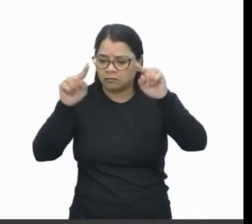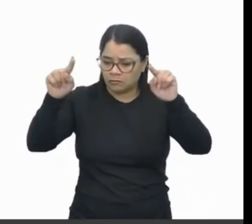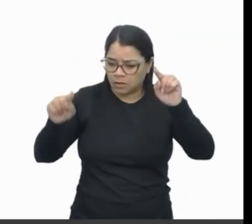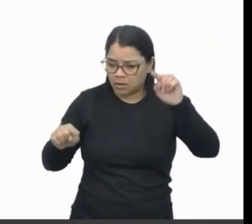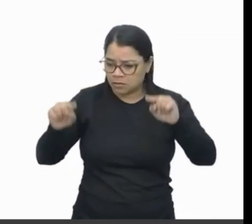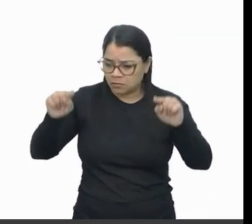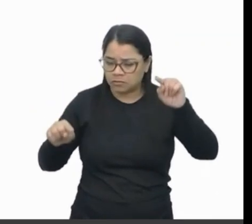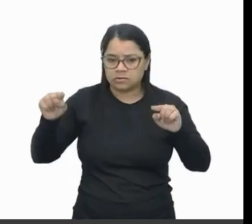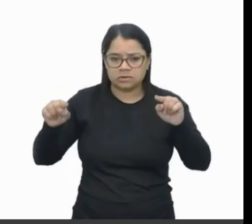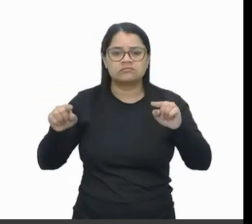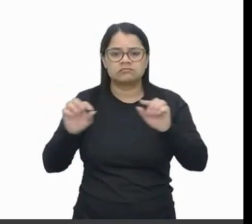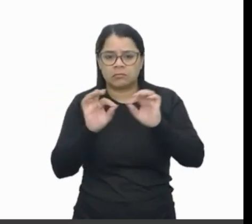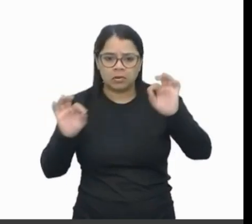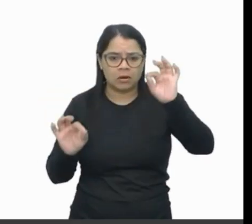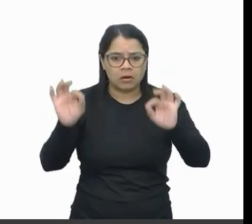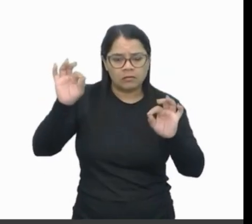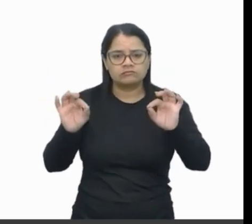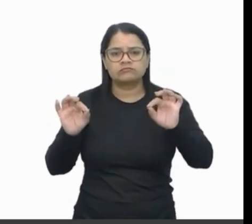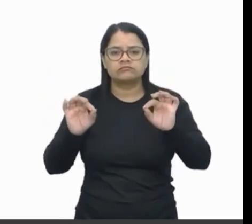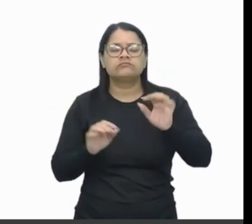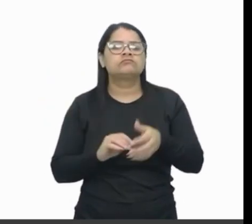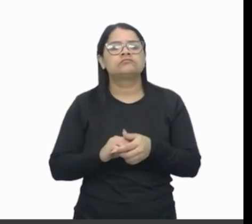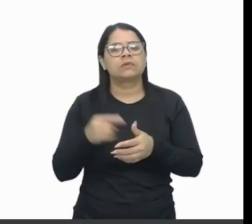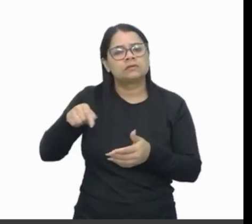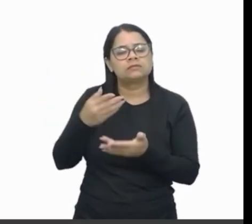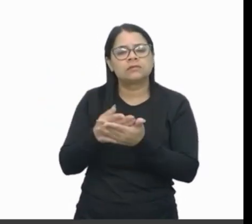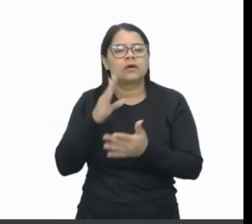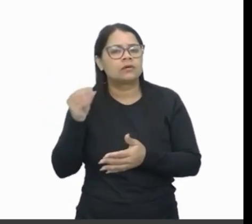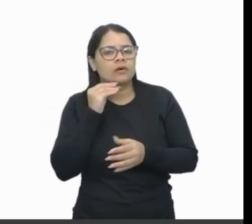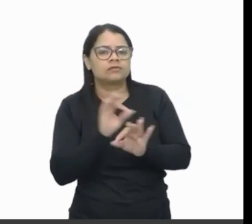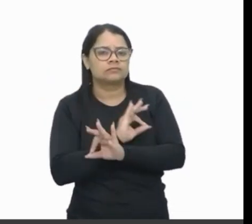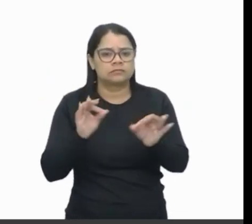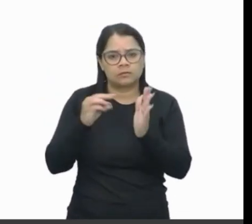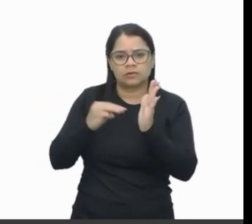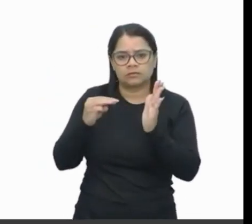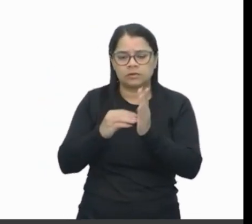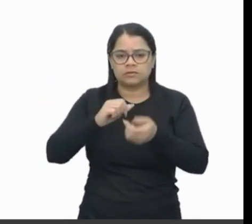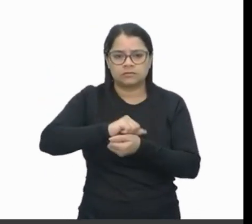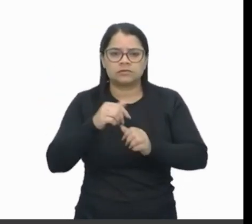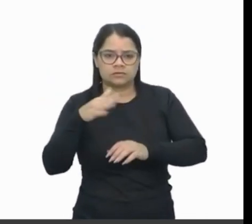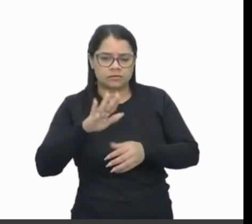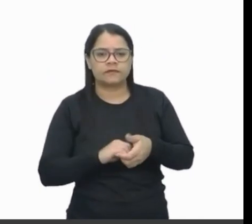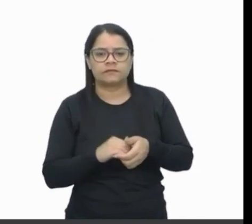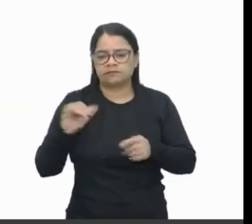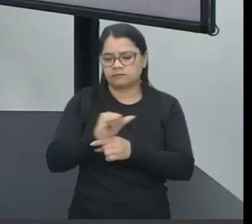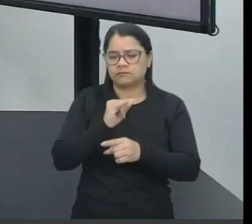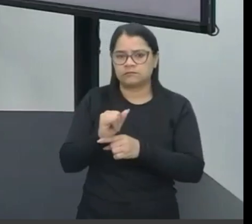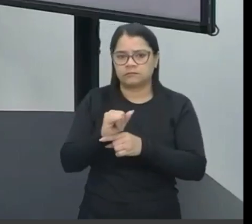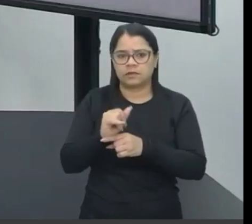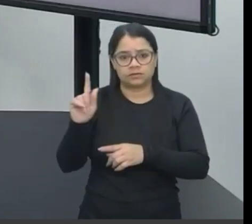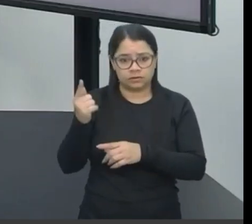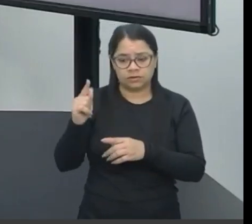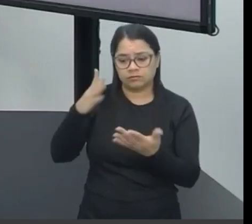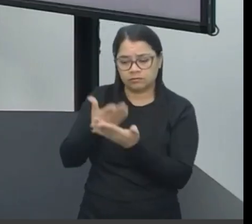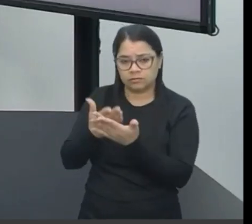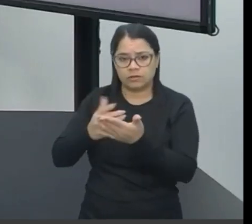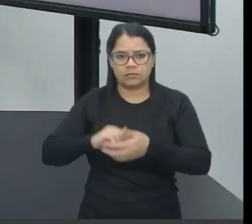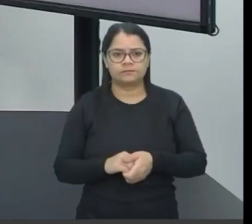esses ajustes, e essa aula é uma excelente oportunidade para se aplicar metodologias ativas e as estratégias de gestão de